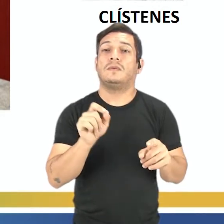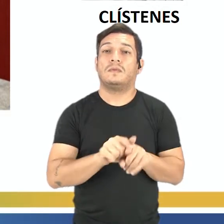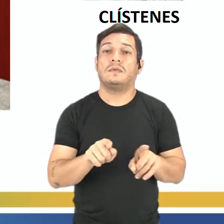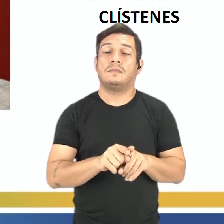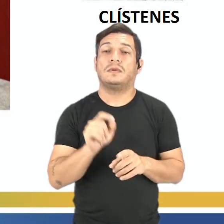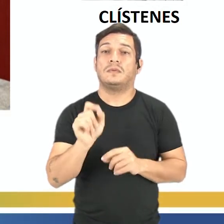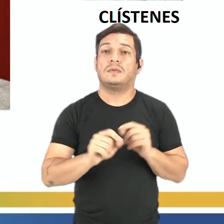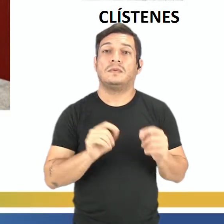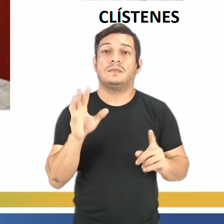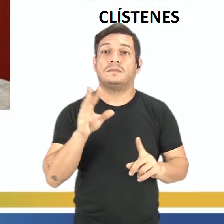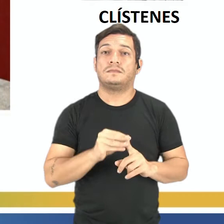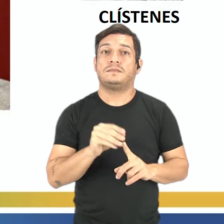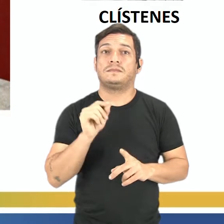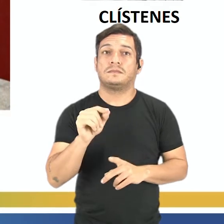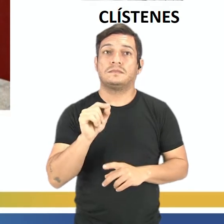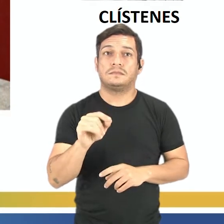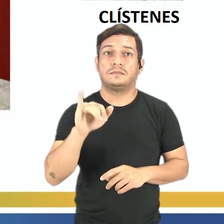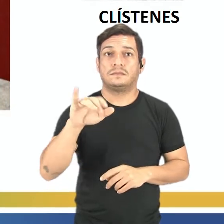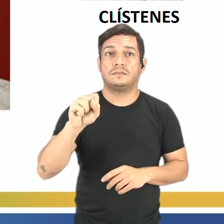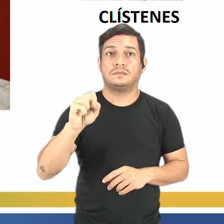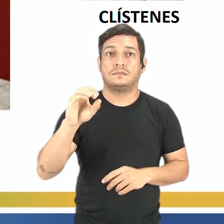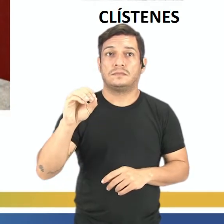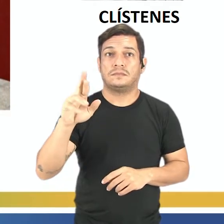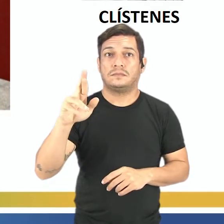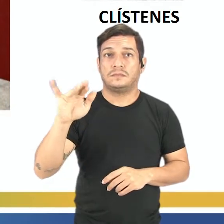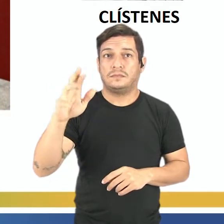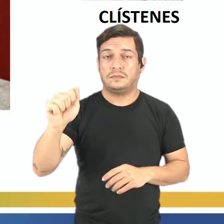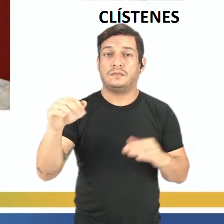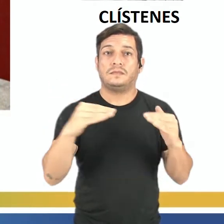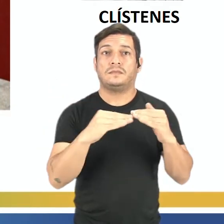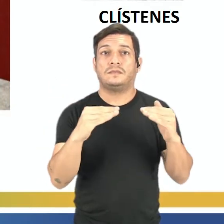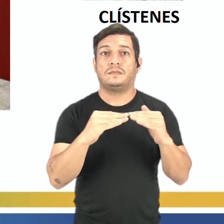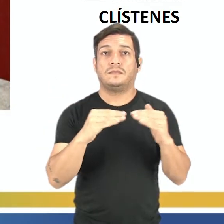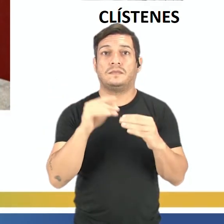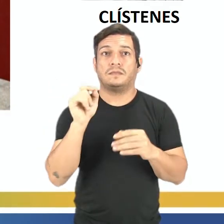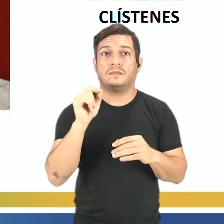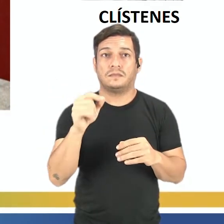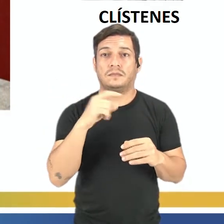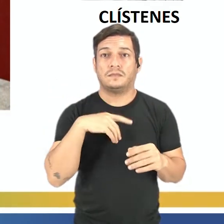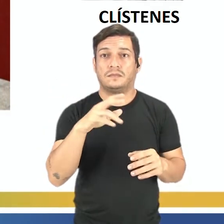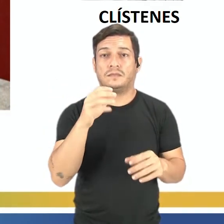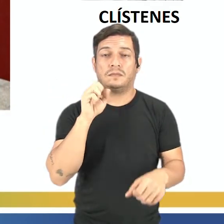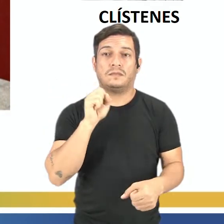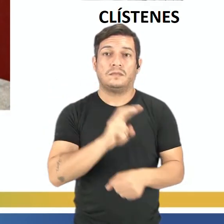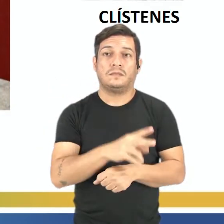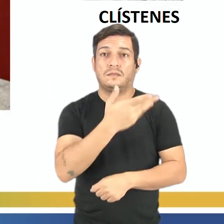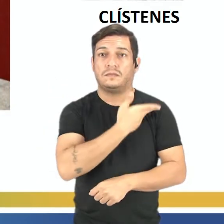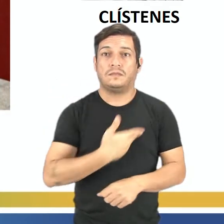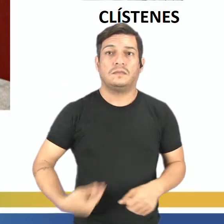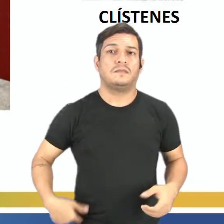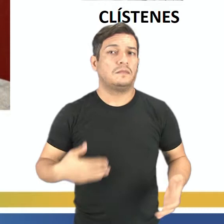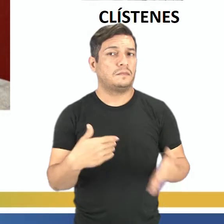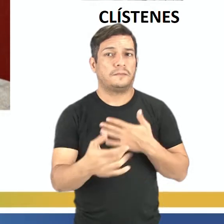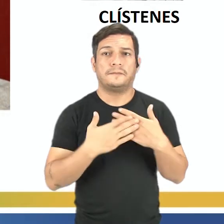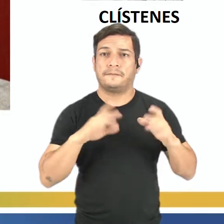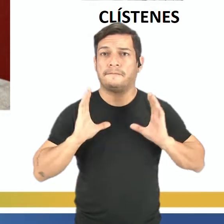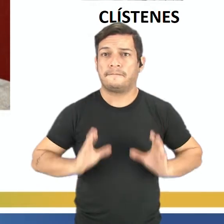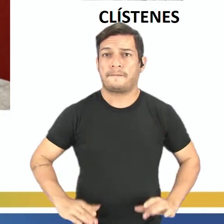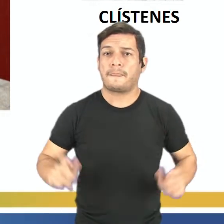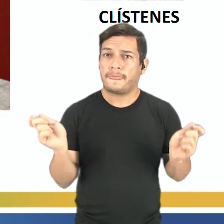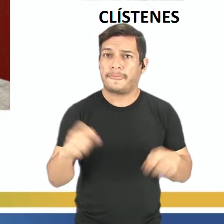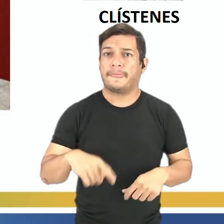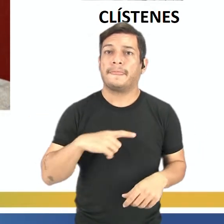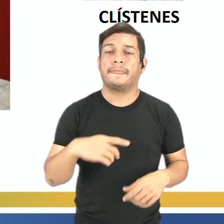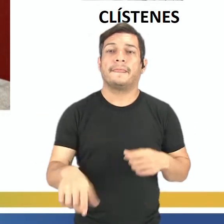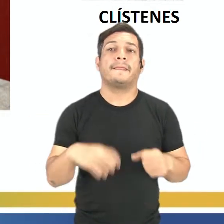a isocracia, igualdade de acesso aos cargos públicos. Qualquer cidadão podia ter acesso aos cargos